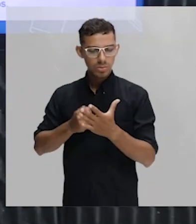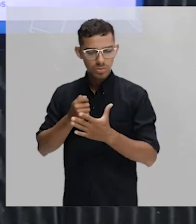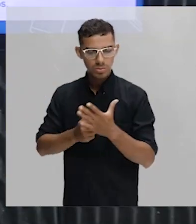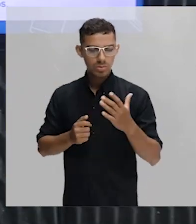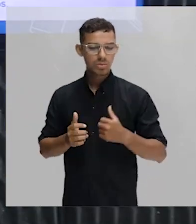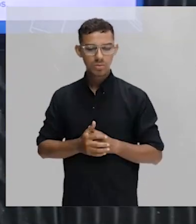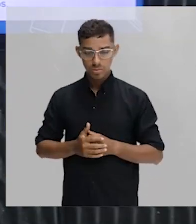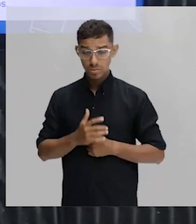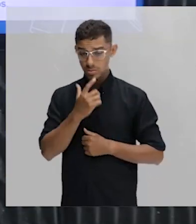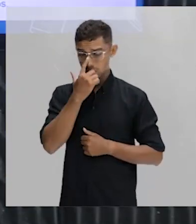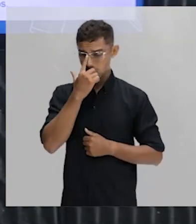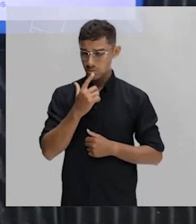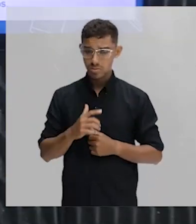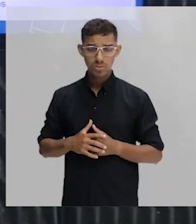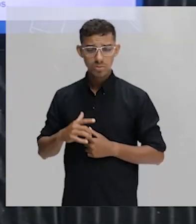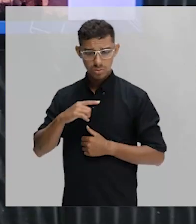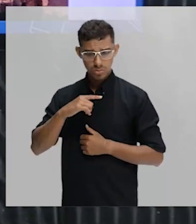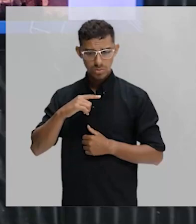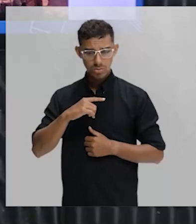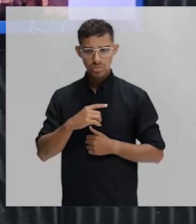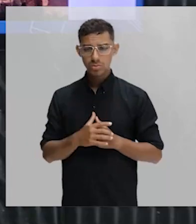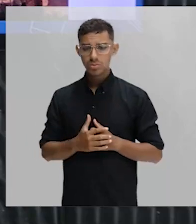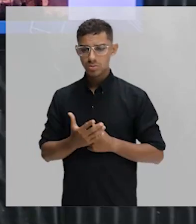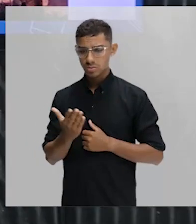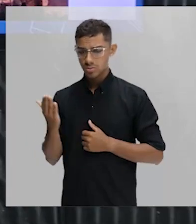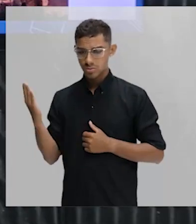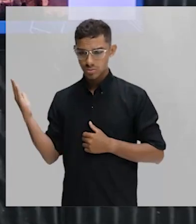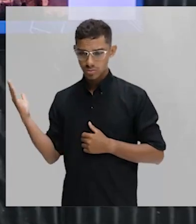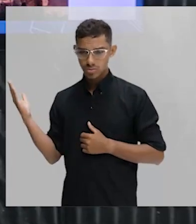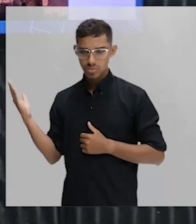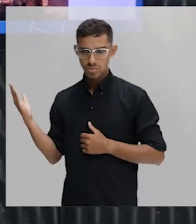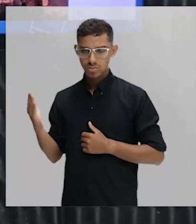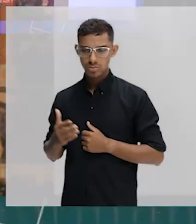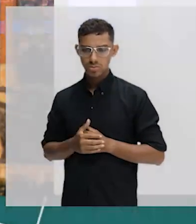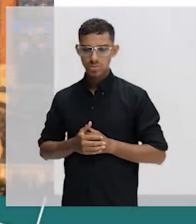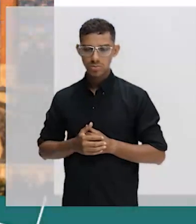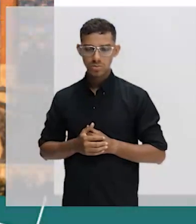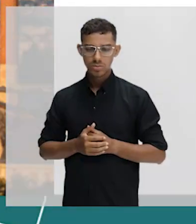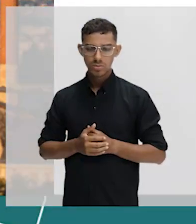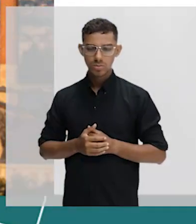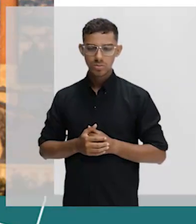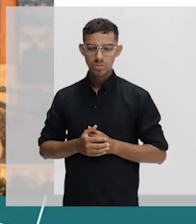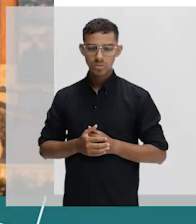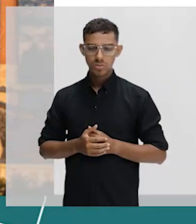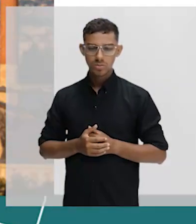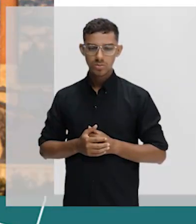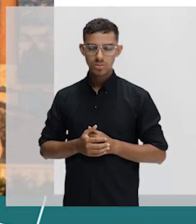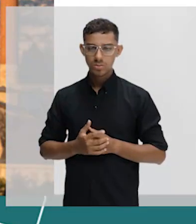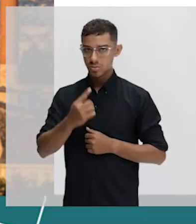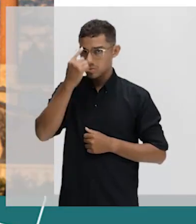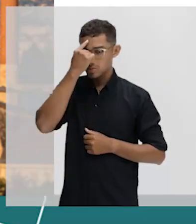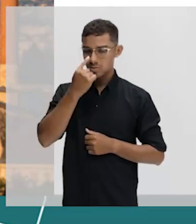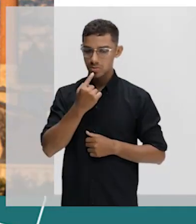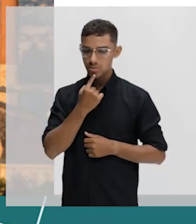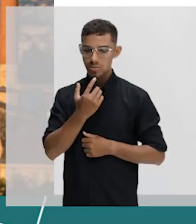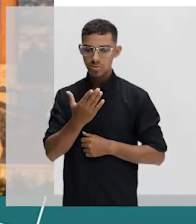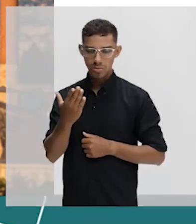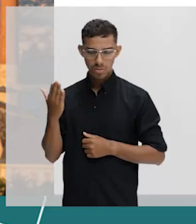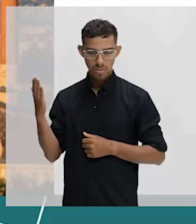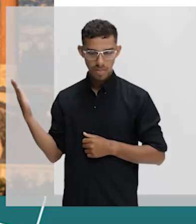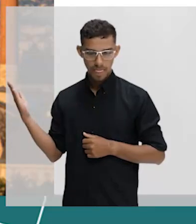você tem outras, a igreja de Santo Apolinário, a igreja de Santa Vital, entre outros. Eu vou deixar aqui porque é impossível eu não